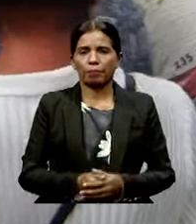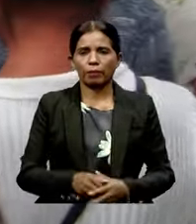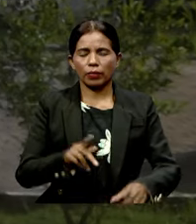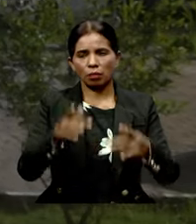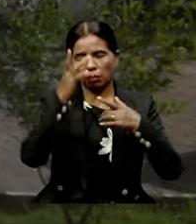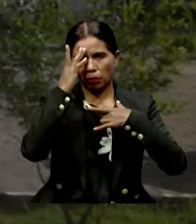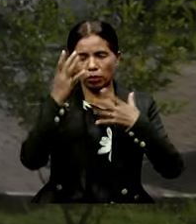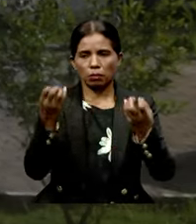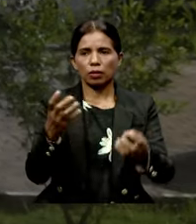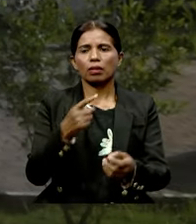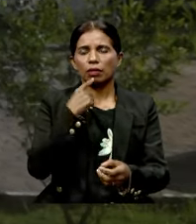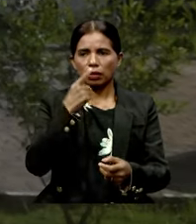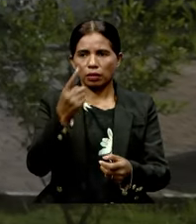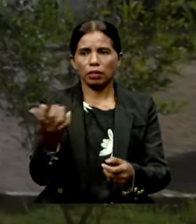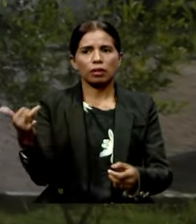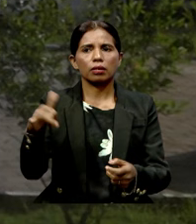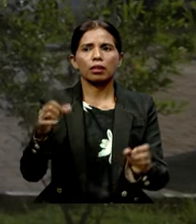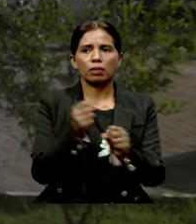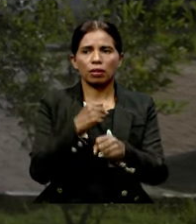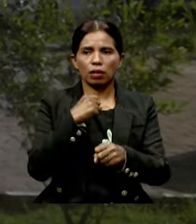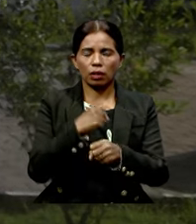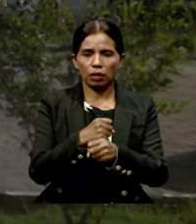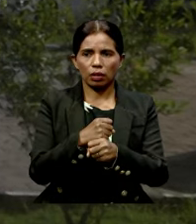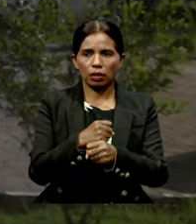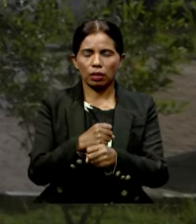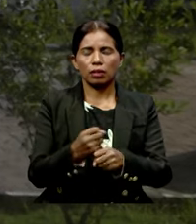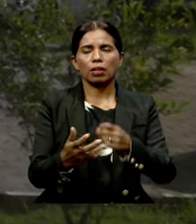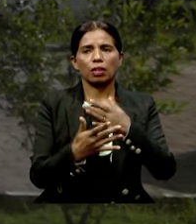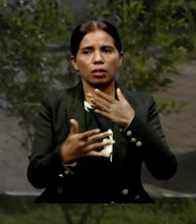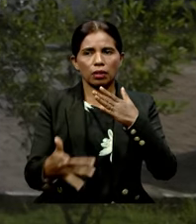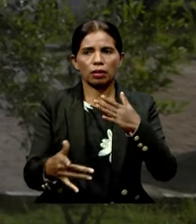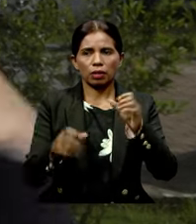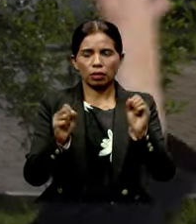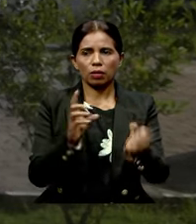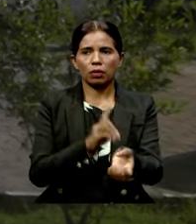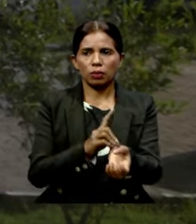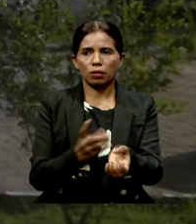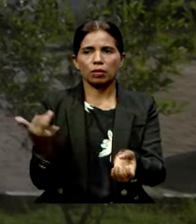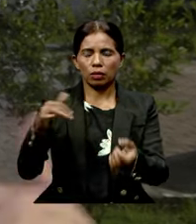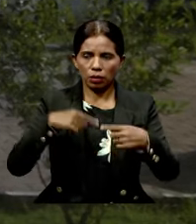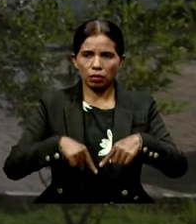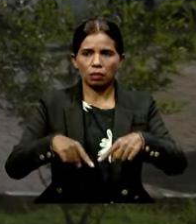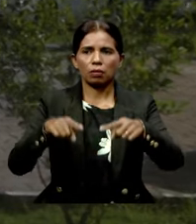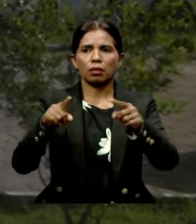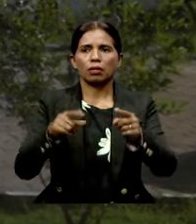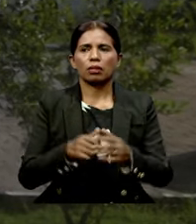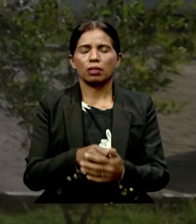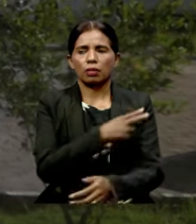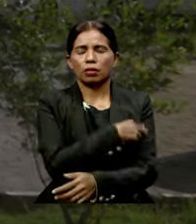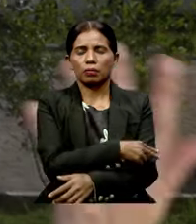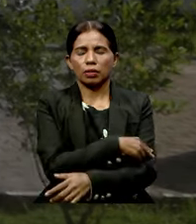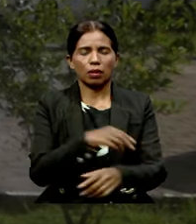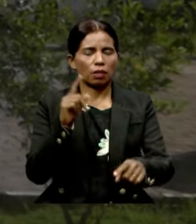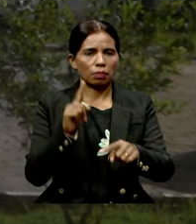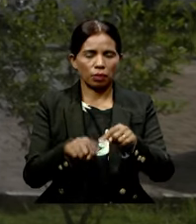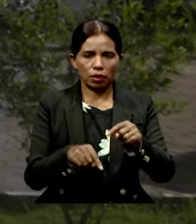nebe até temos cataxira tu halo de análise baran tem que doutor Sira Ruka fila fale baliur também e o hospital a consegue